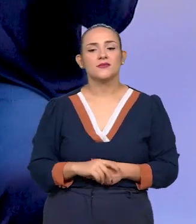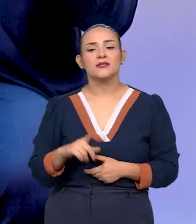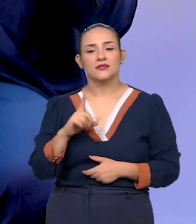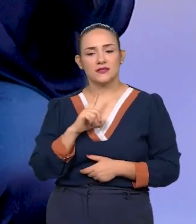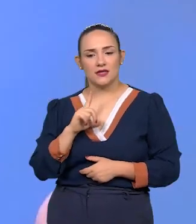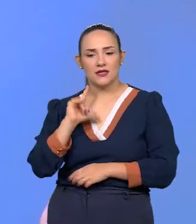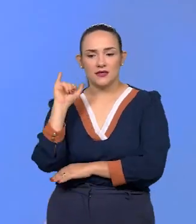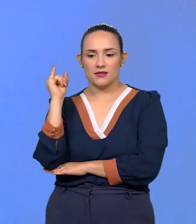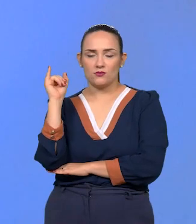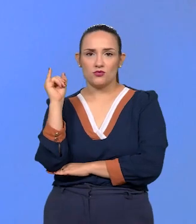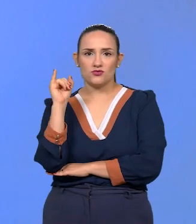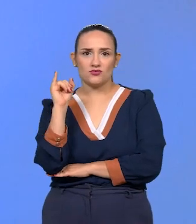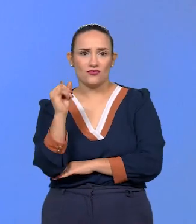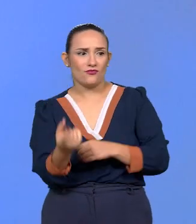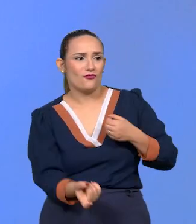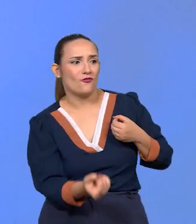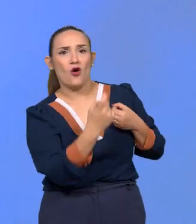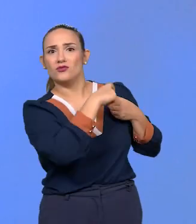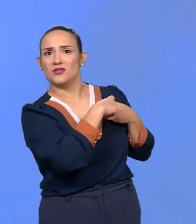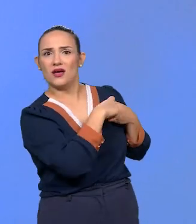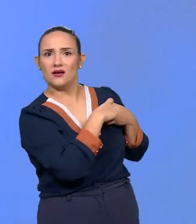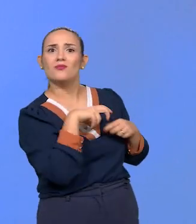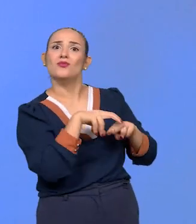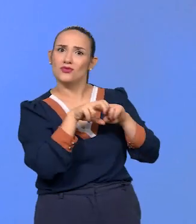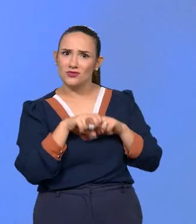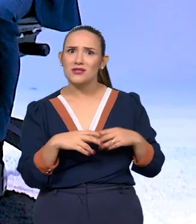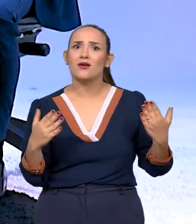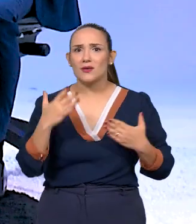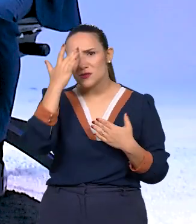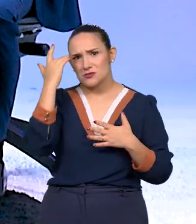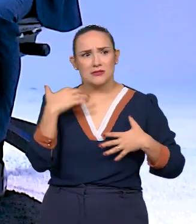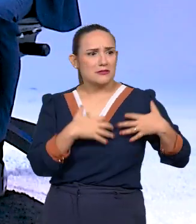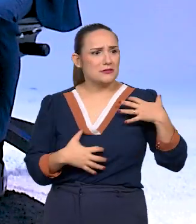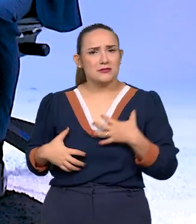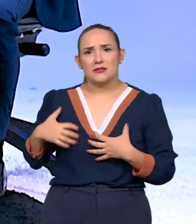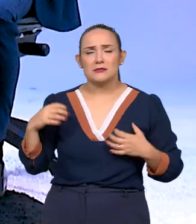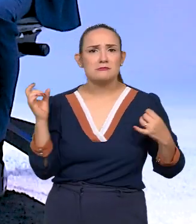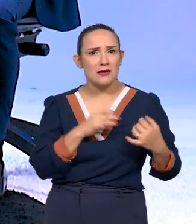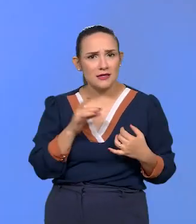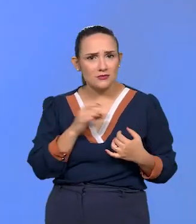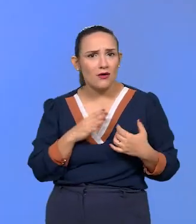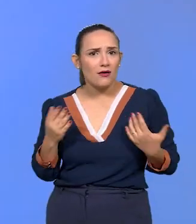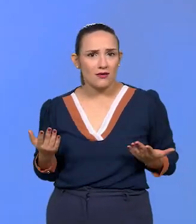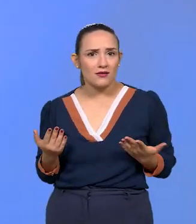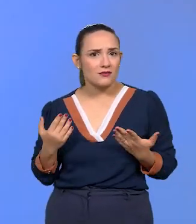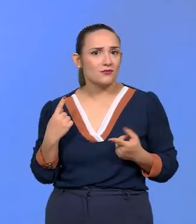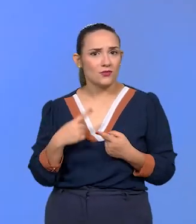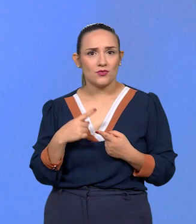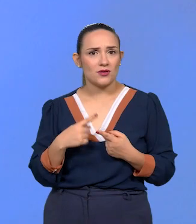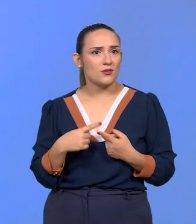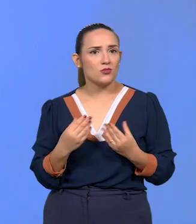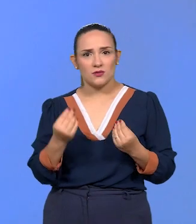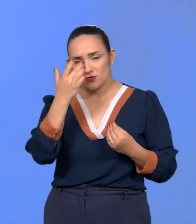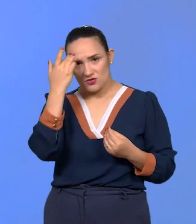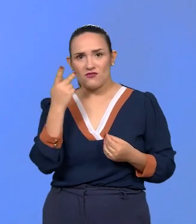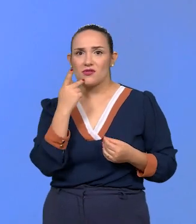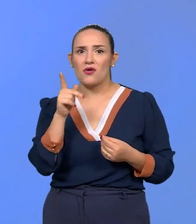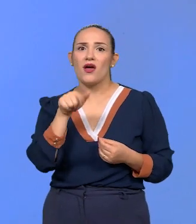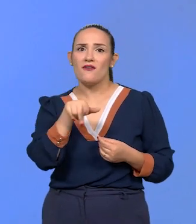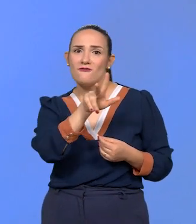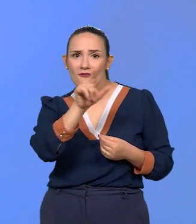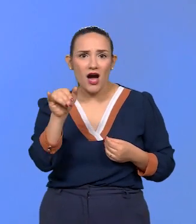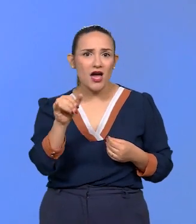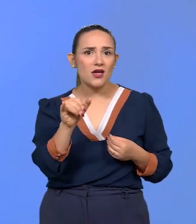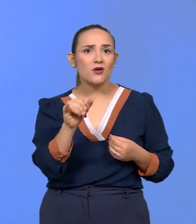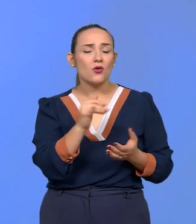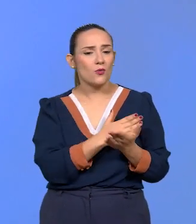Não. Essa foi a questão da insegurança econômica que eu mencionei no começo do programa. Muitas pessoas divulgaram como se houvesse a possibilidade dessa